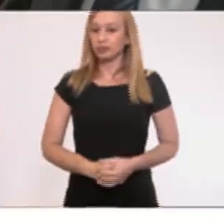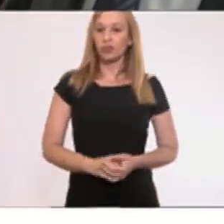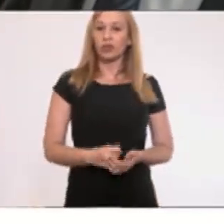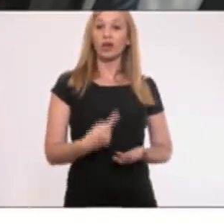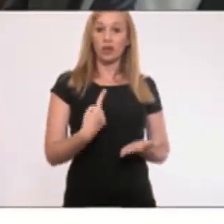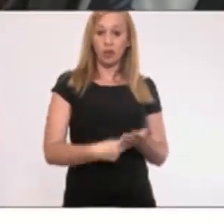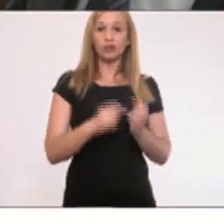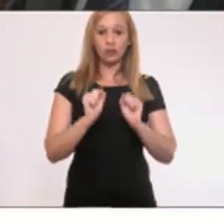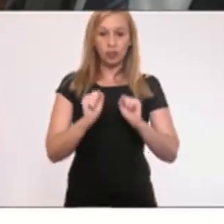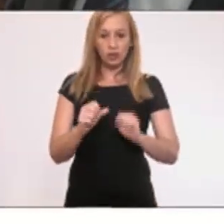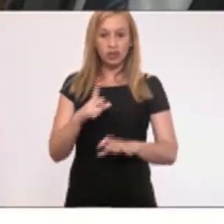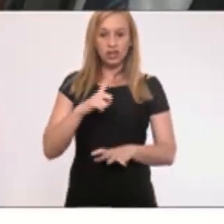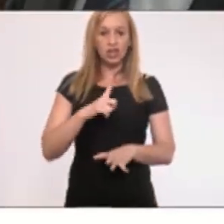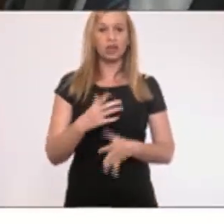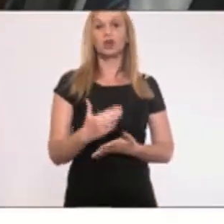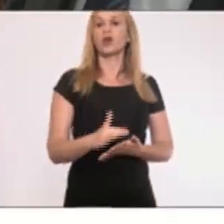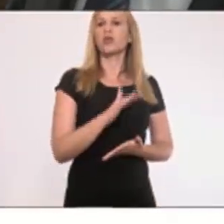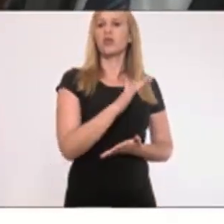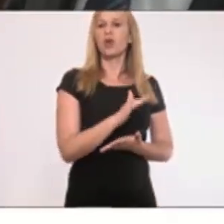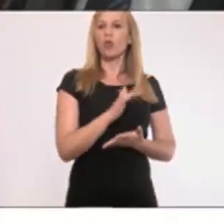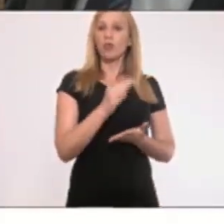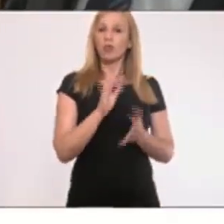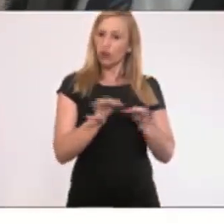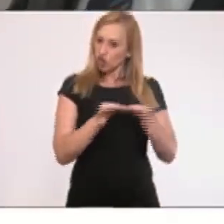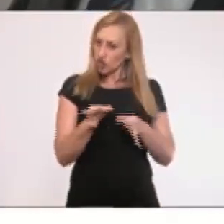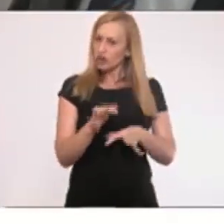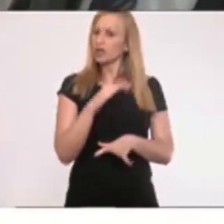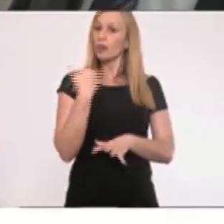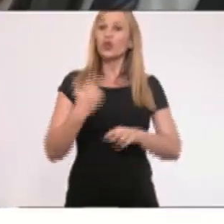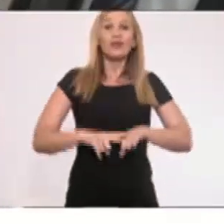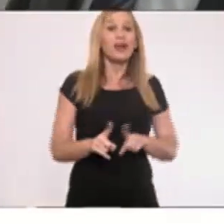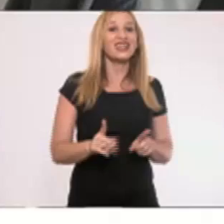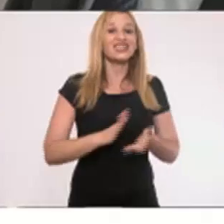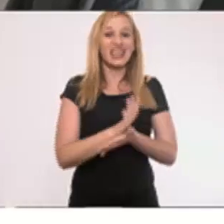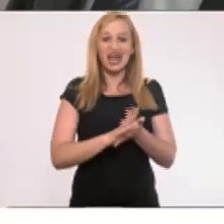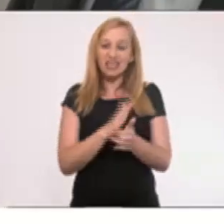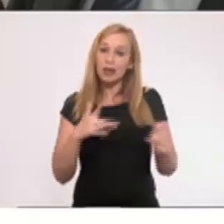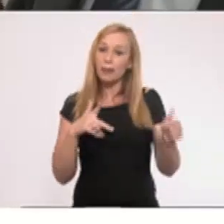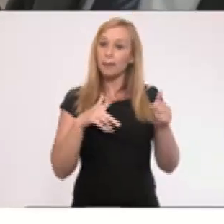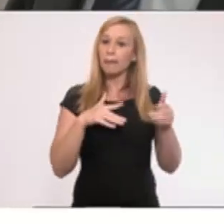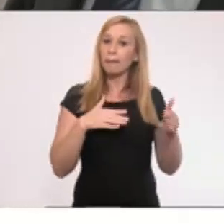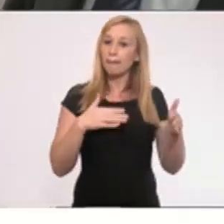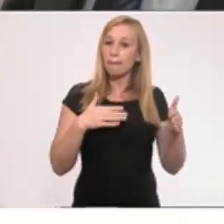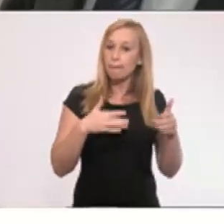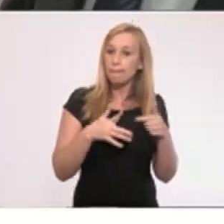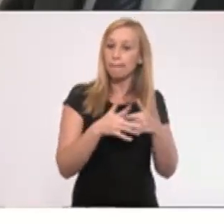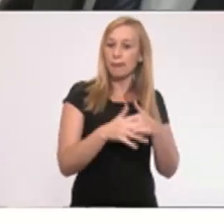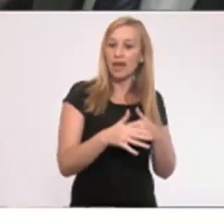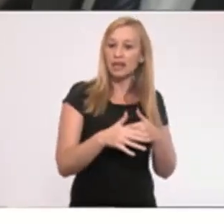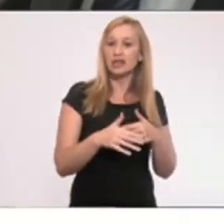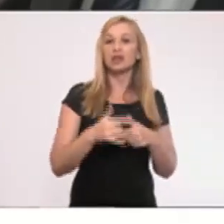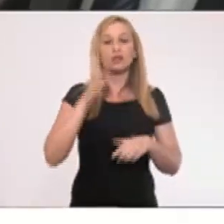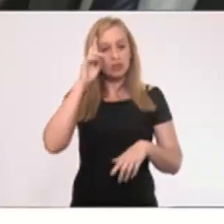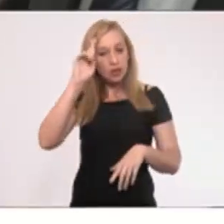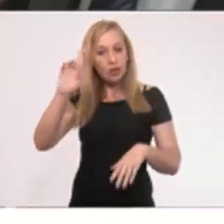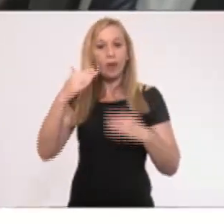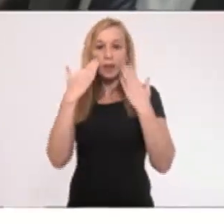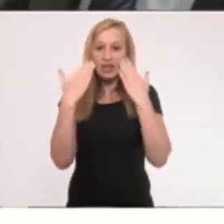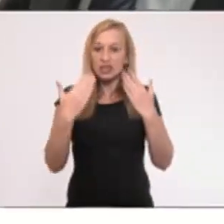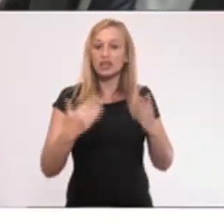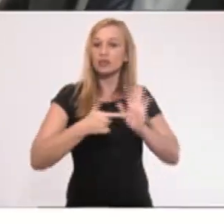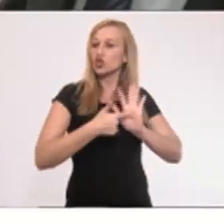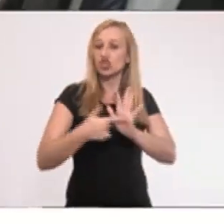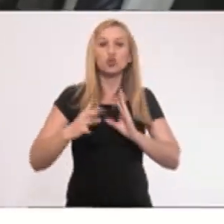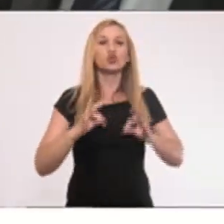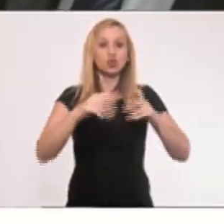não morre, este projeto está morto, mas nada lhe impede que o senhor reapresente, considerando tudo aquilo que aqui